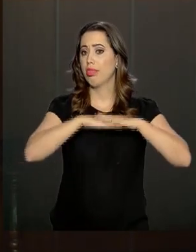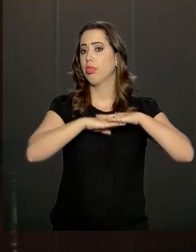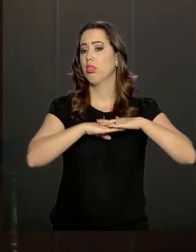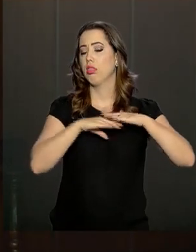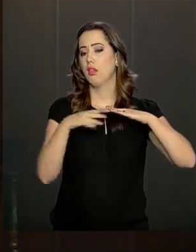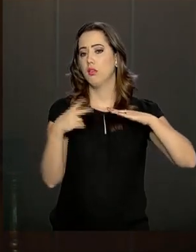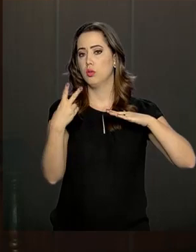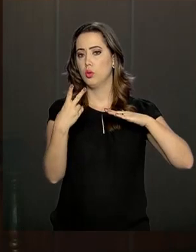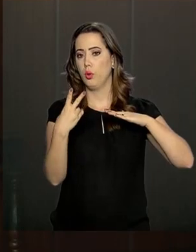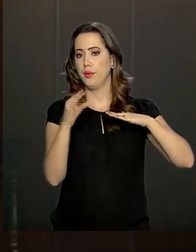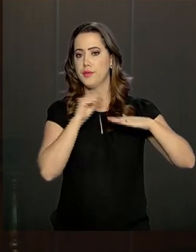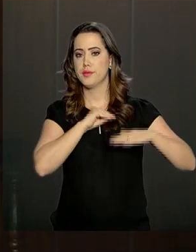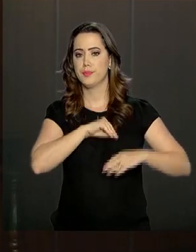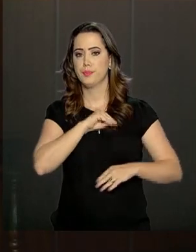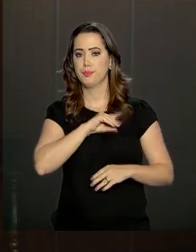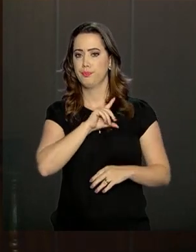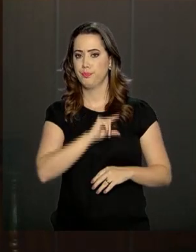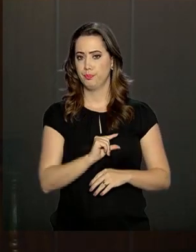dois salários mínimos.